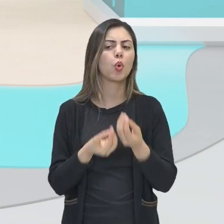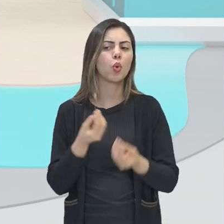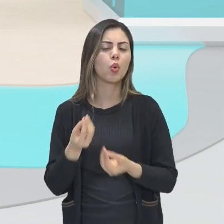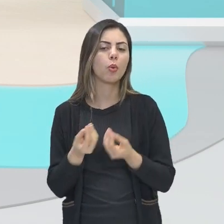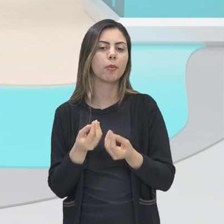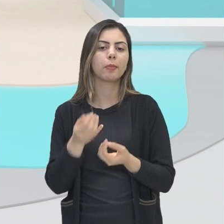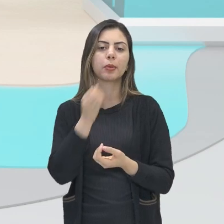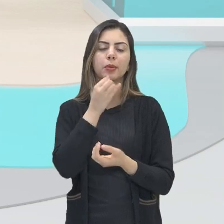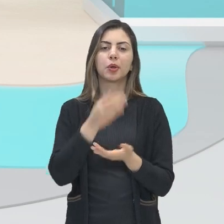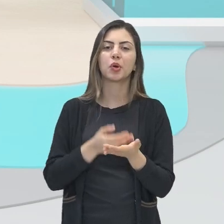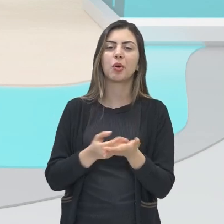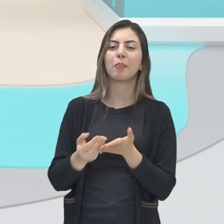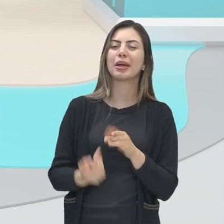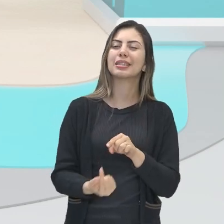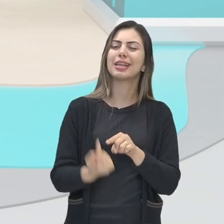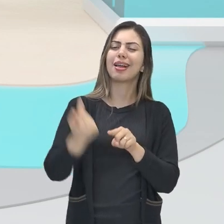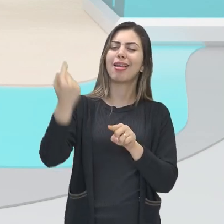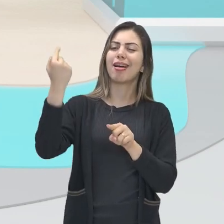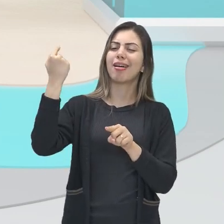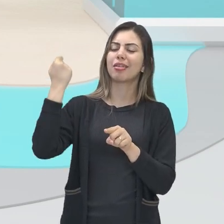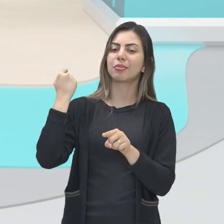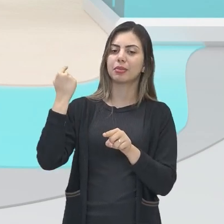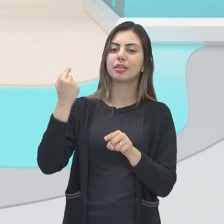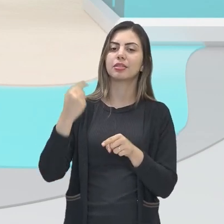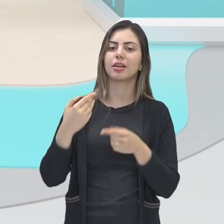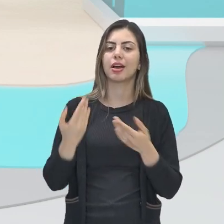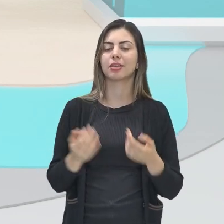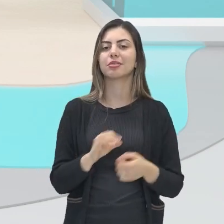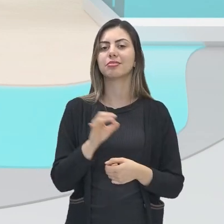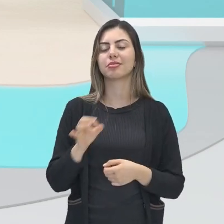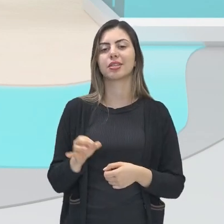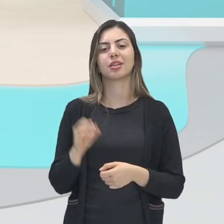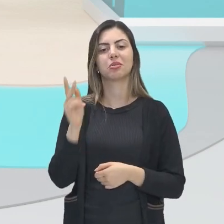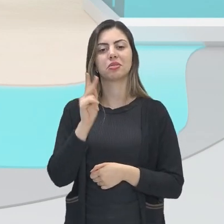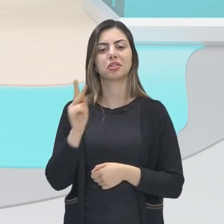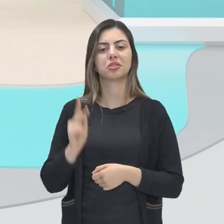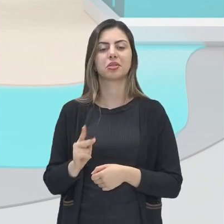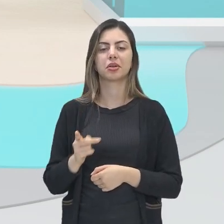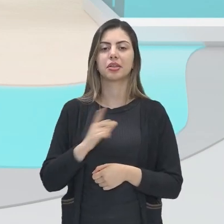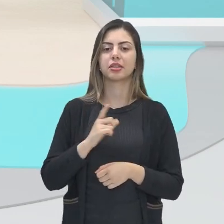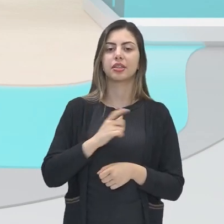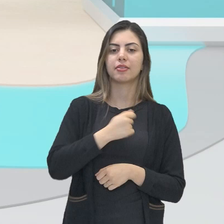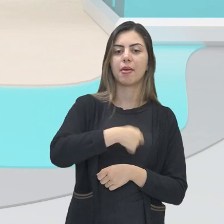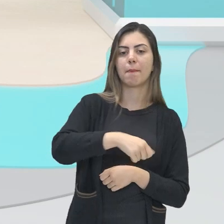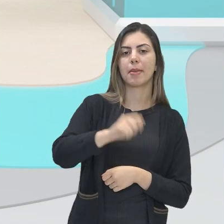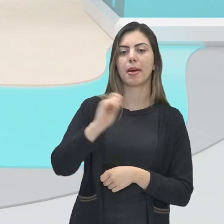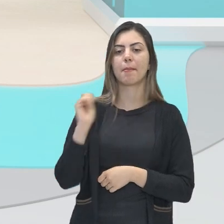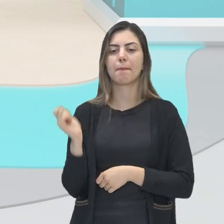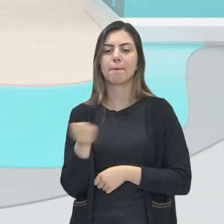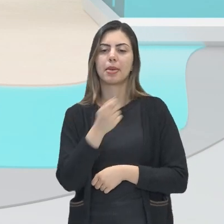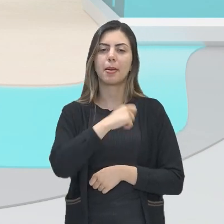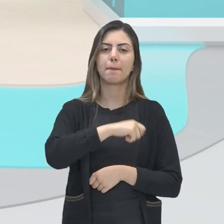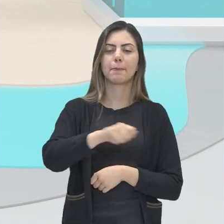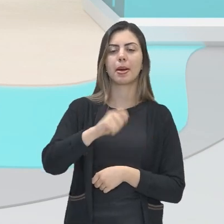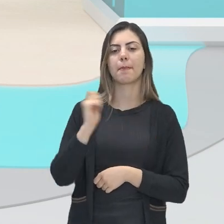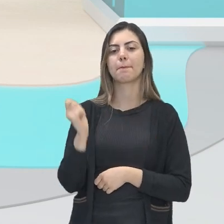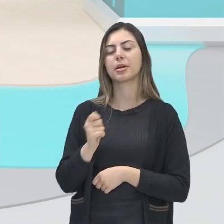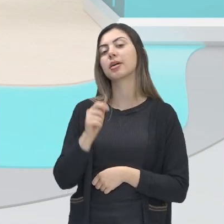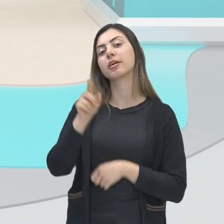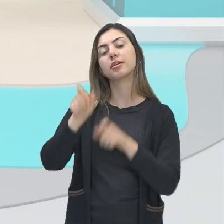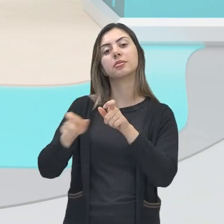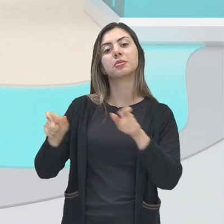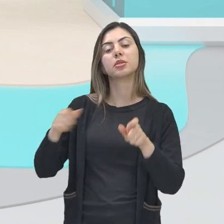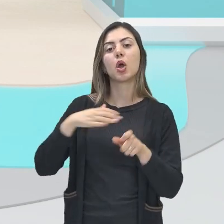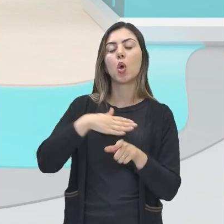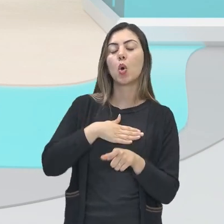lá desde os amantes do tênis, né? O lawn tênis, os tênis de quadra, o pessoal praticava, gostava muito disso, era